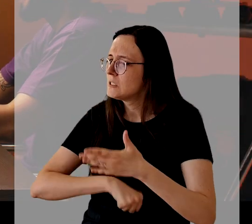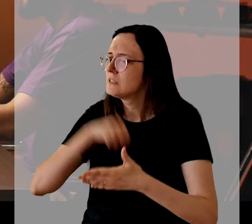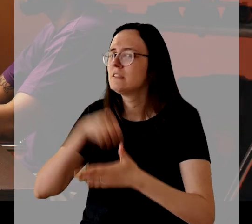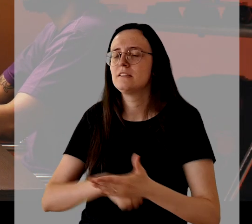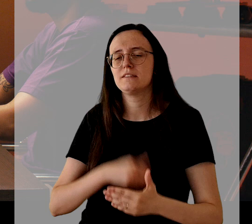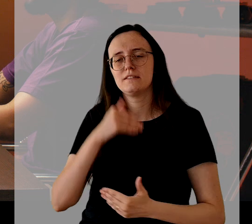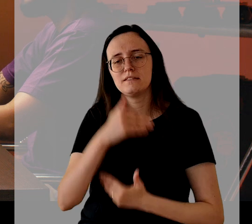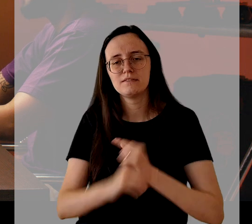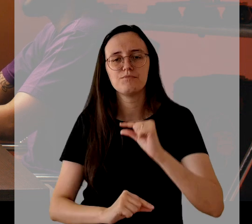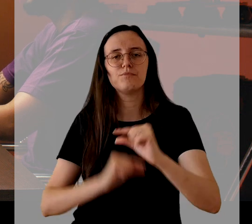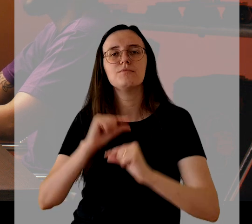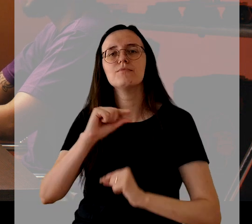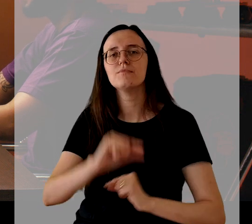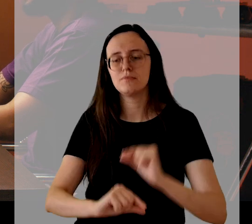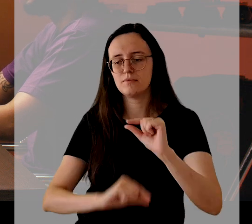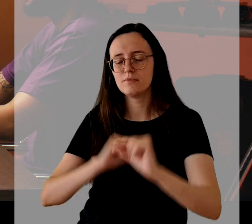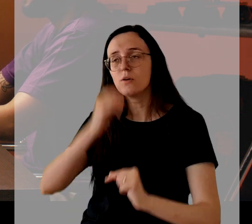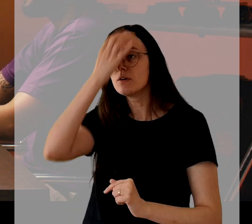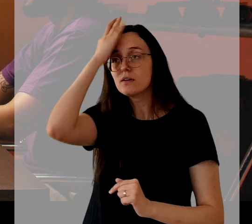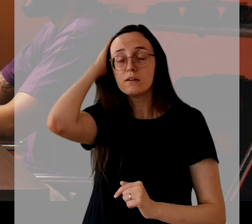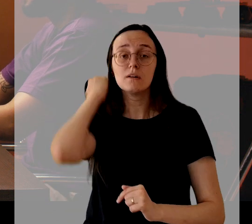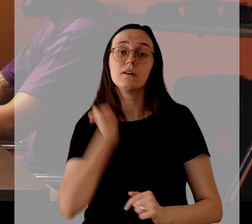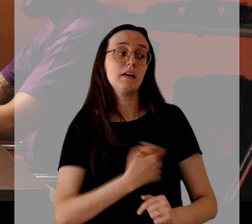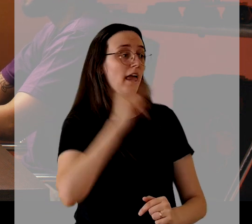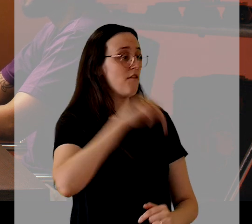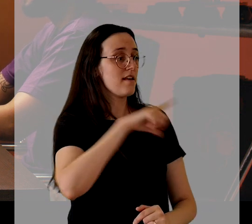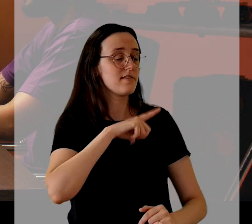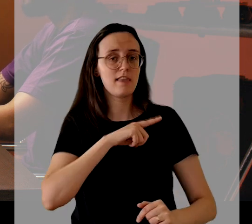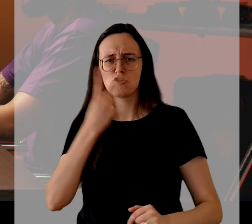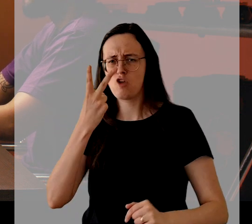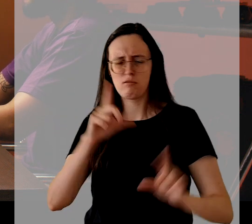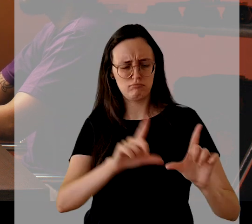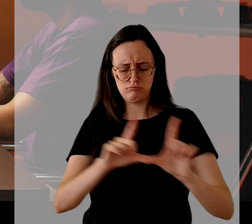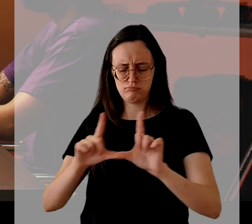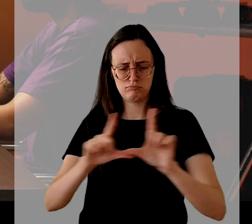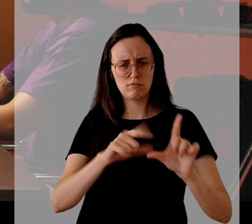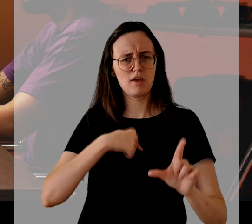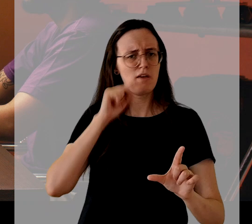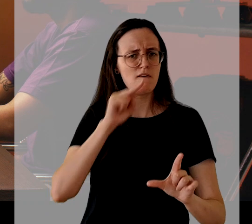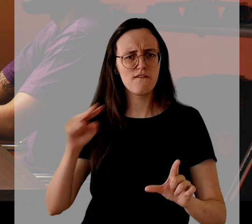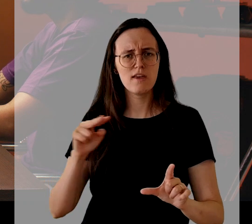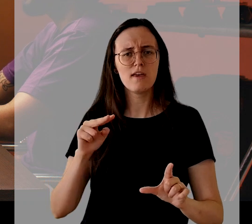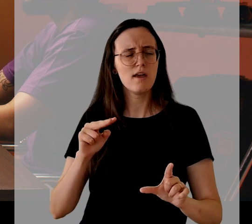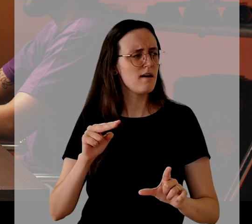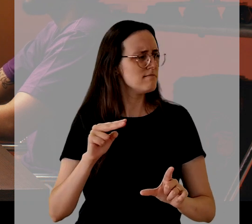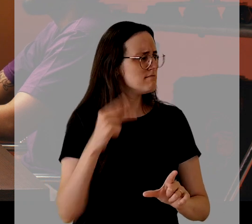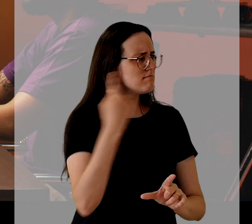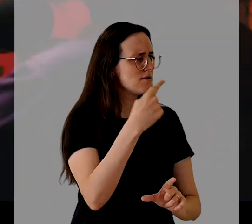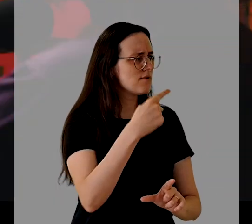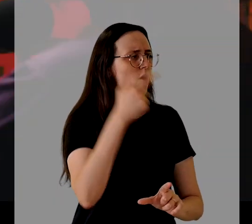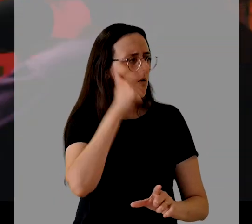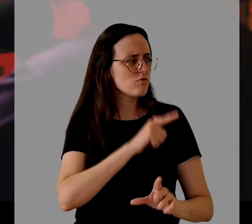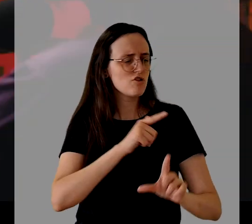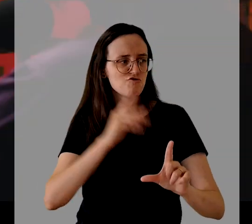Lutando, construindo aos pouquinhos, né? Eu vi que você tem até um monitorzinho ali, né? 2 monitores ali, né? Então, para